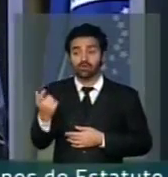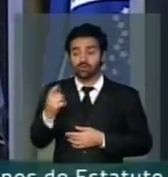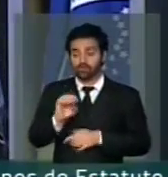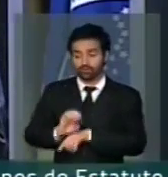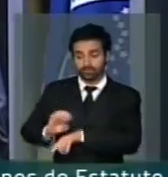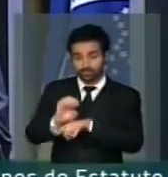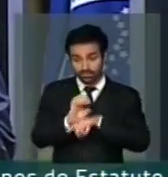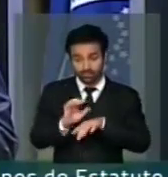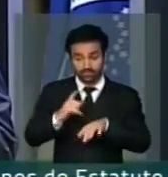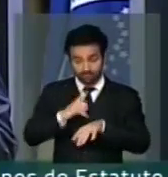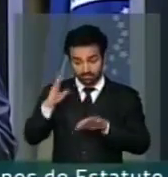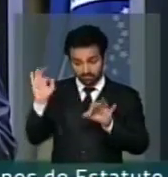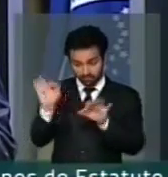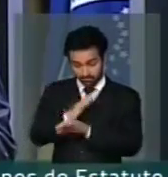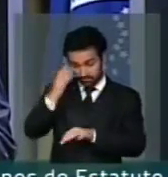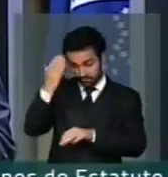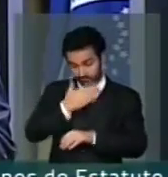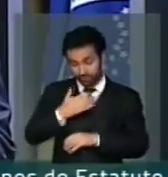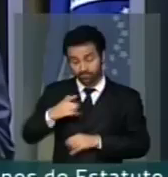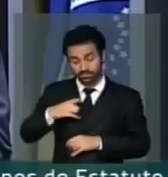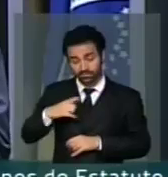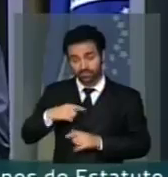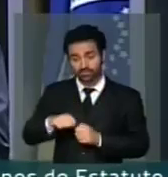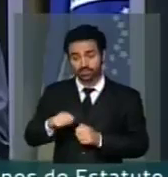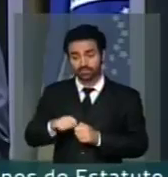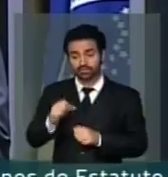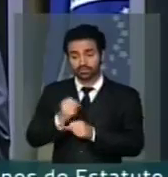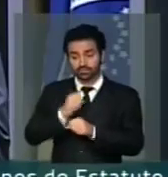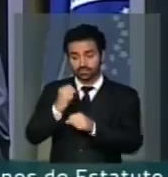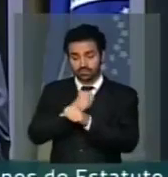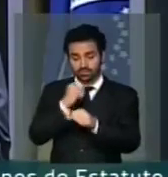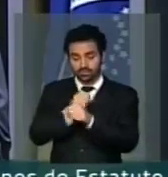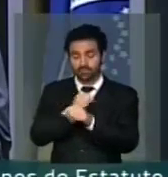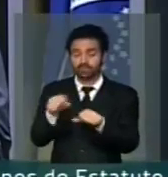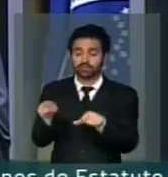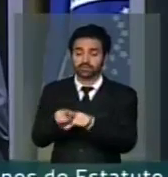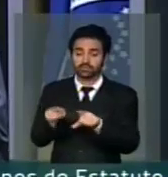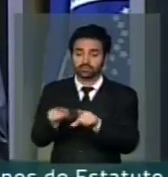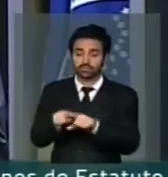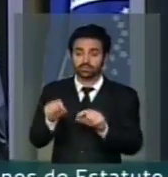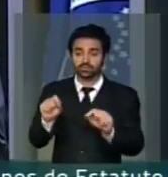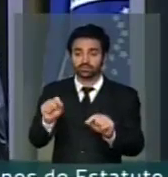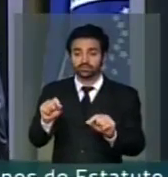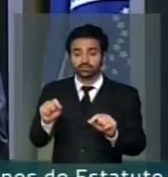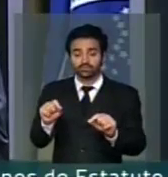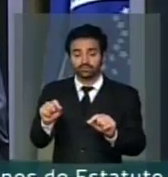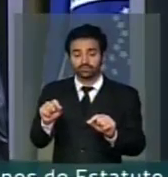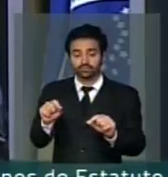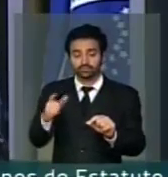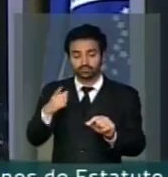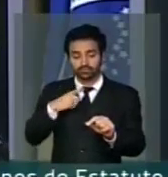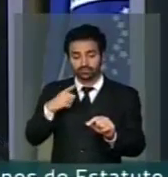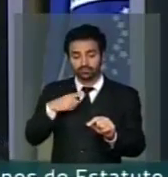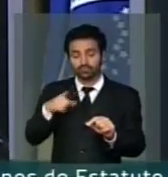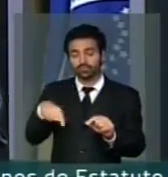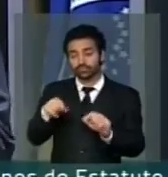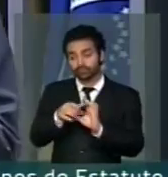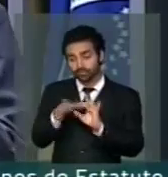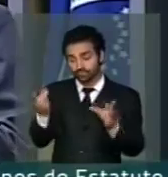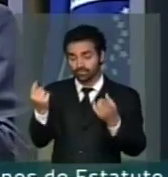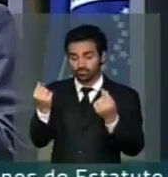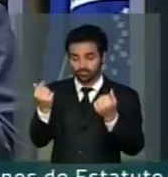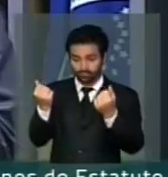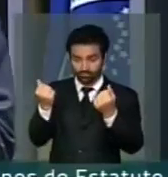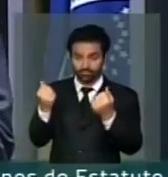estados comprovem, estão executando as obras. E também, evidentemente, segundo a disponibilidade